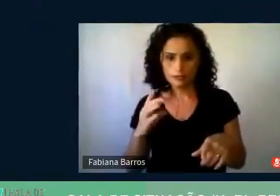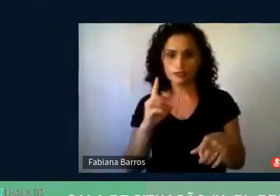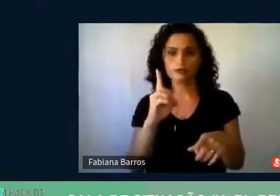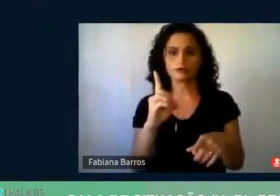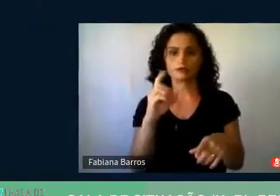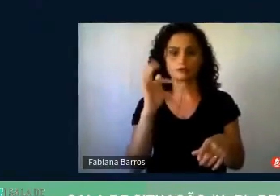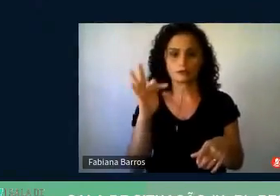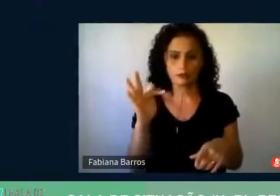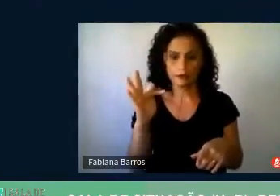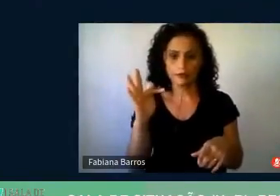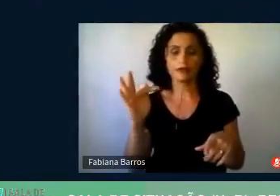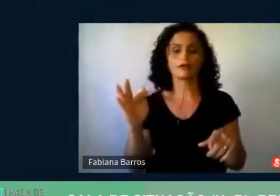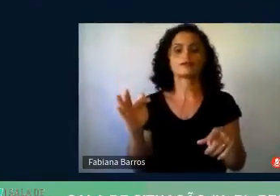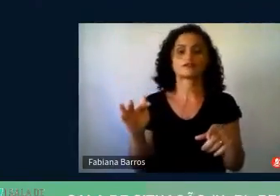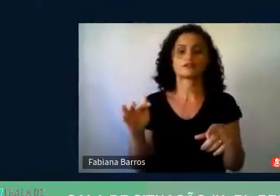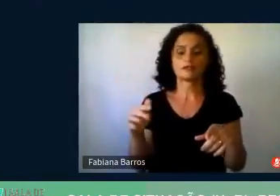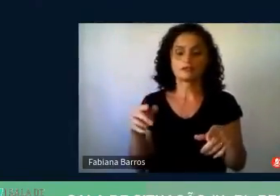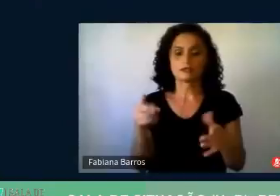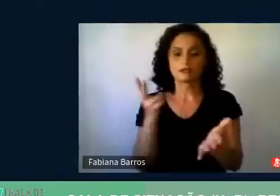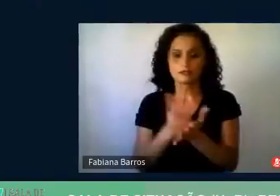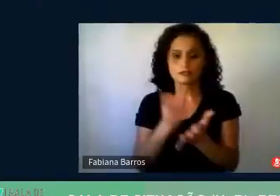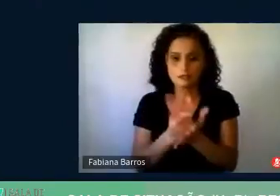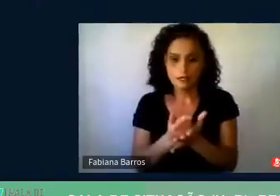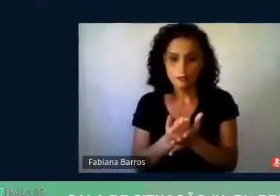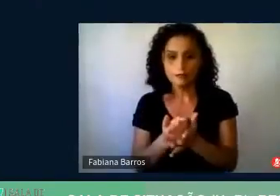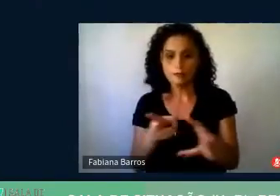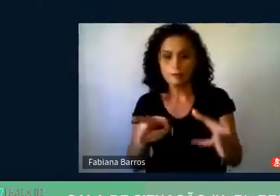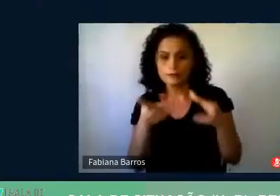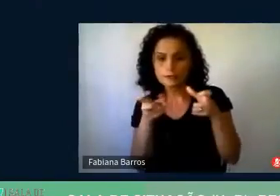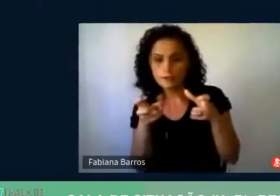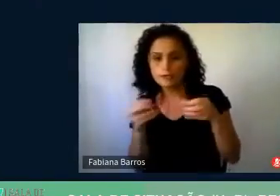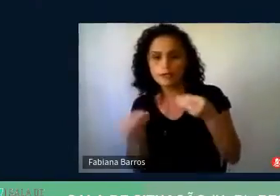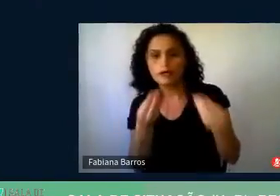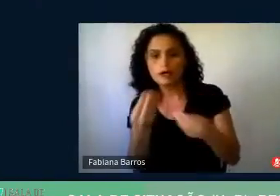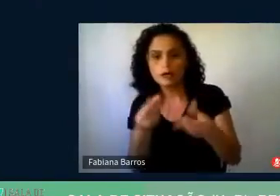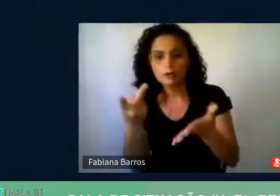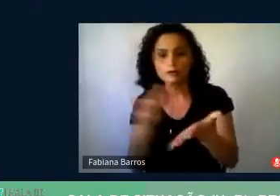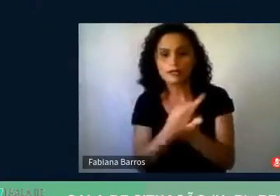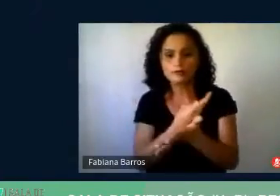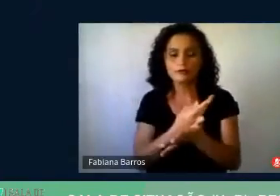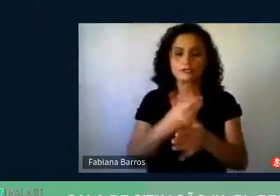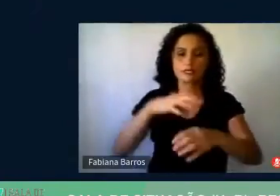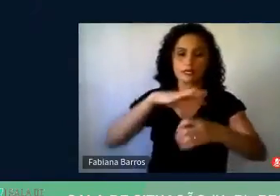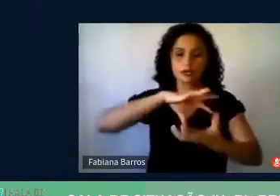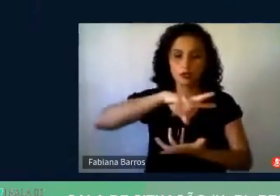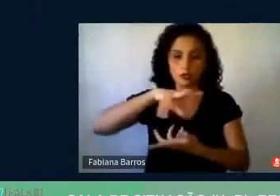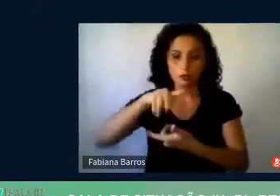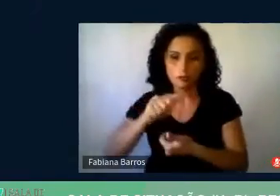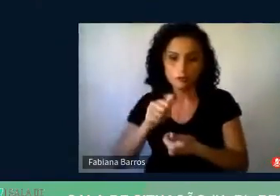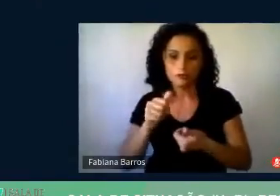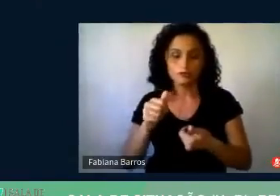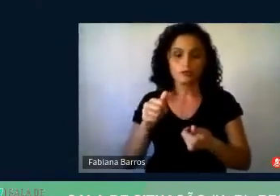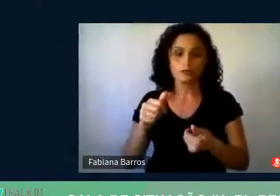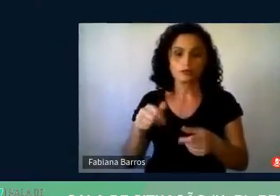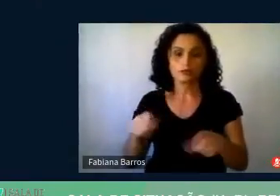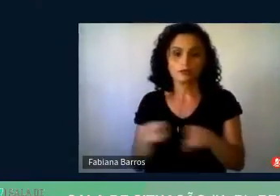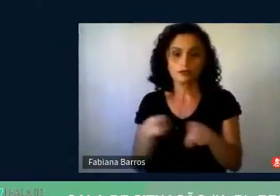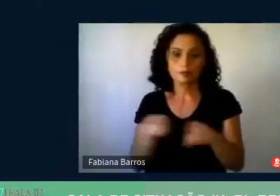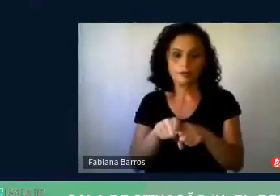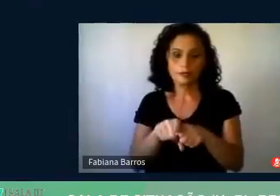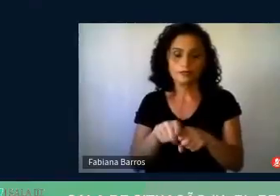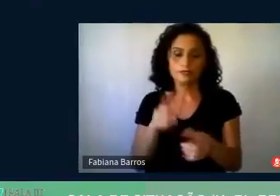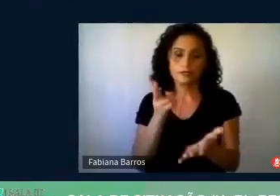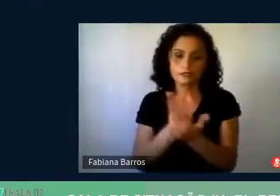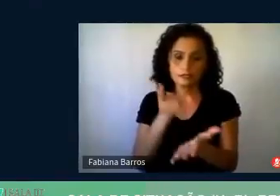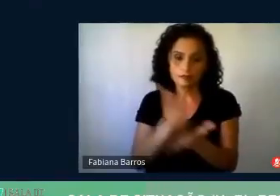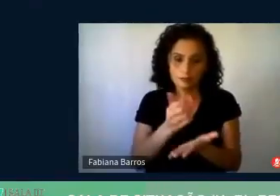consegue acompanhar o que está acontecendo no mundo até o nosso quadradinho. A gente tem trabalhado muito no suporte aos municípios, e esse